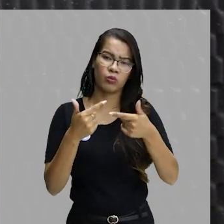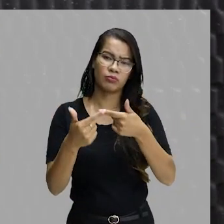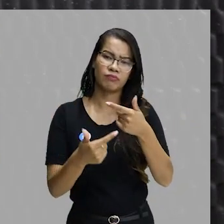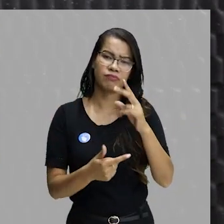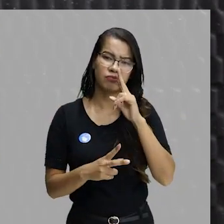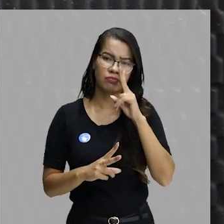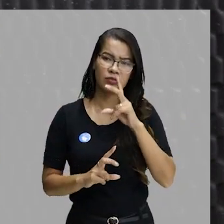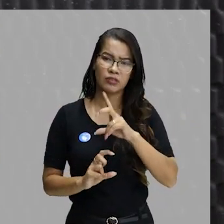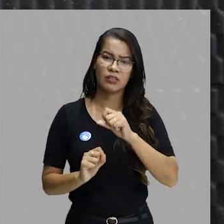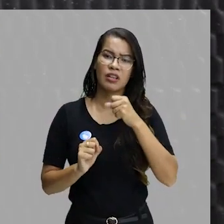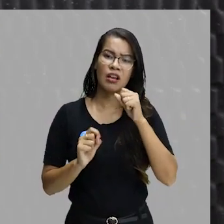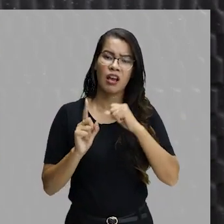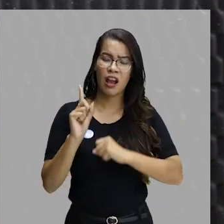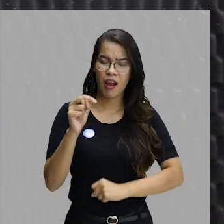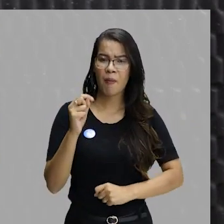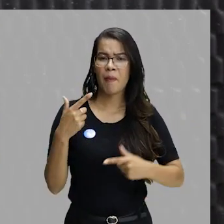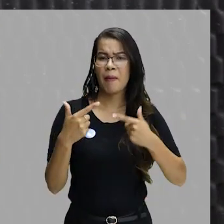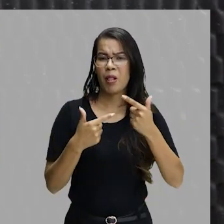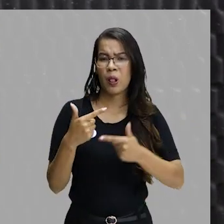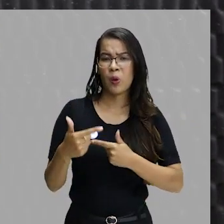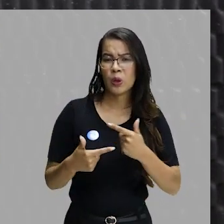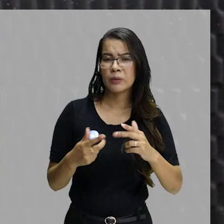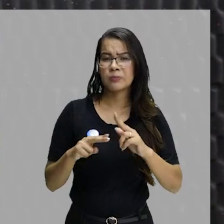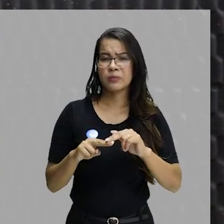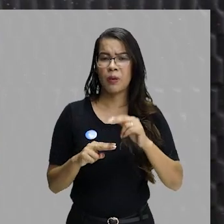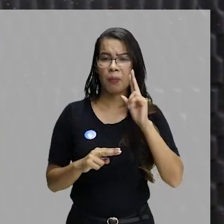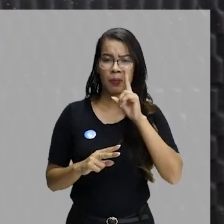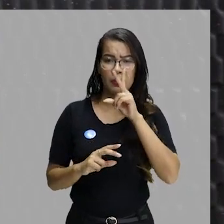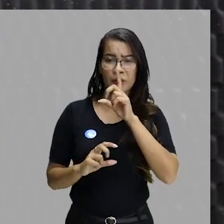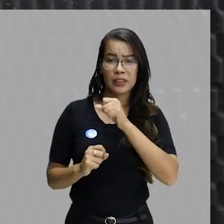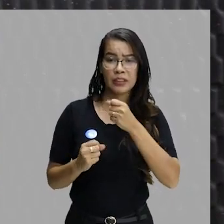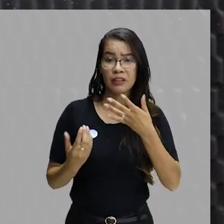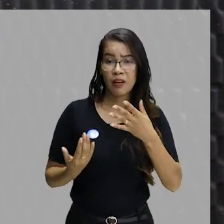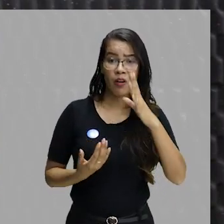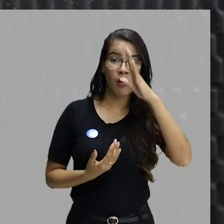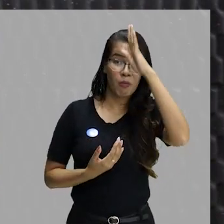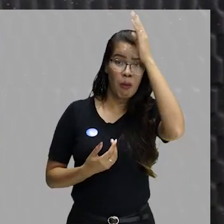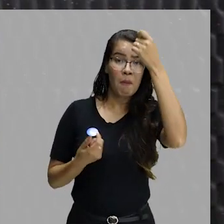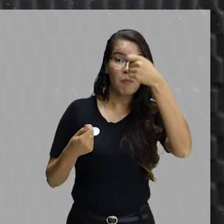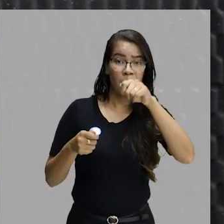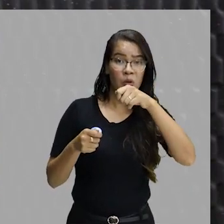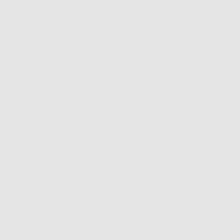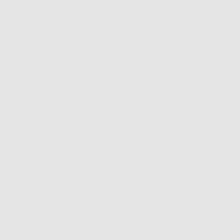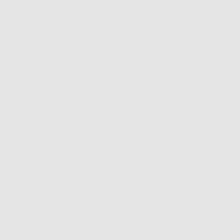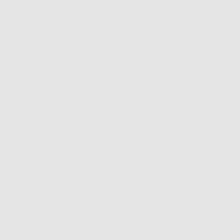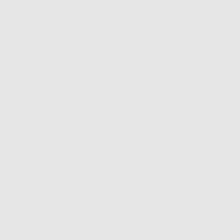da história política romana, que é a República. Um grande abraço e até o nosso próximo encontro.